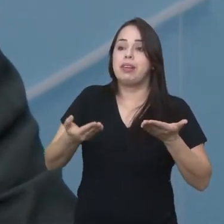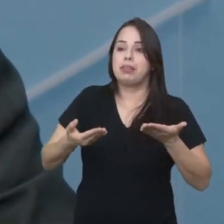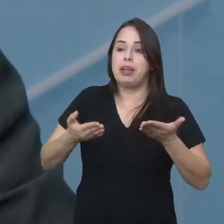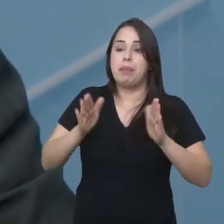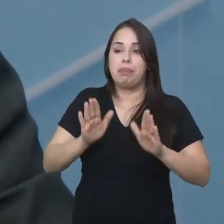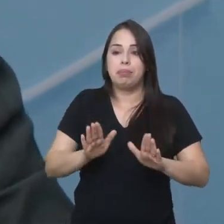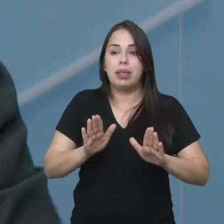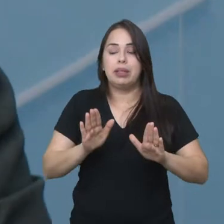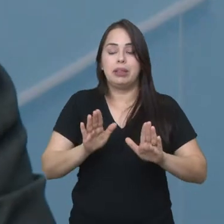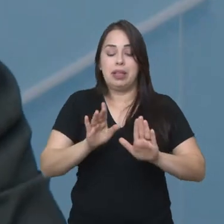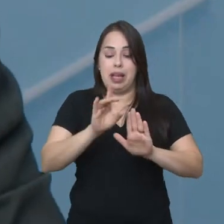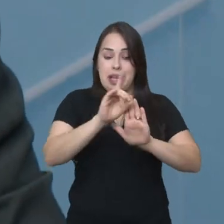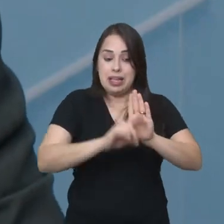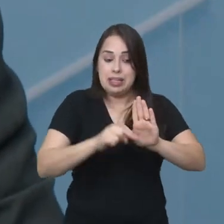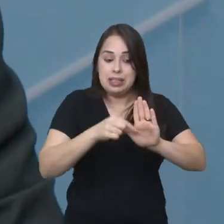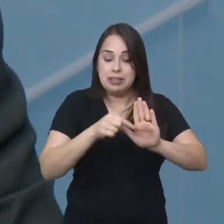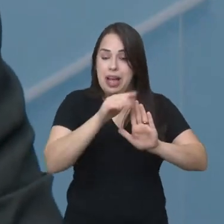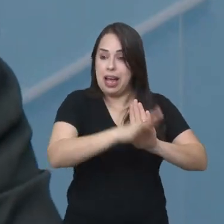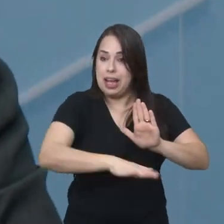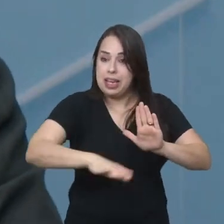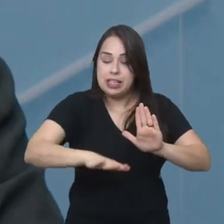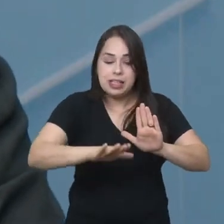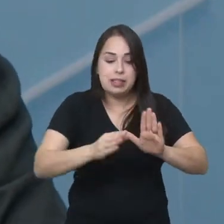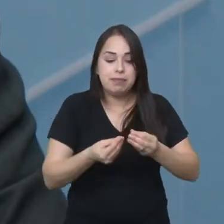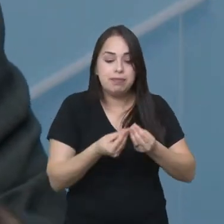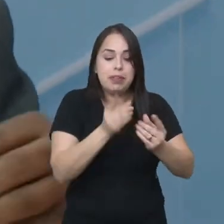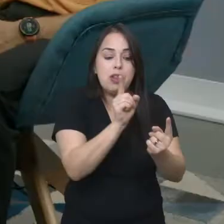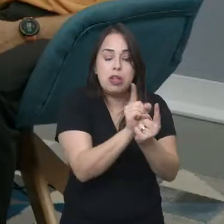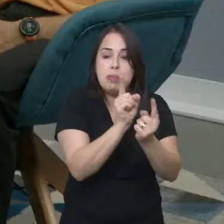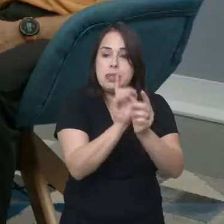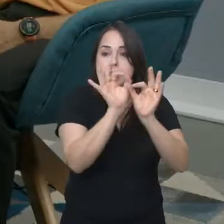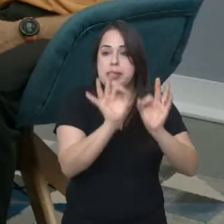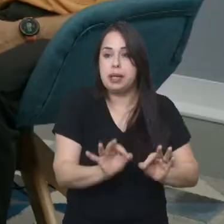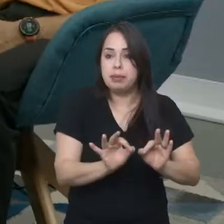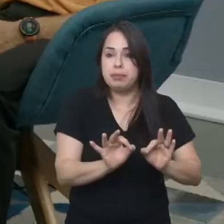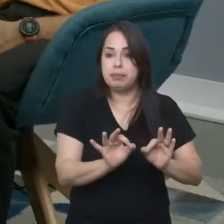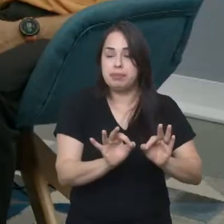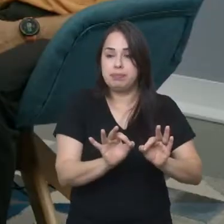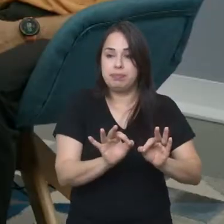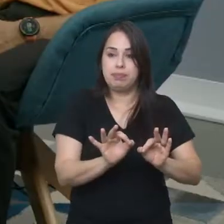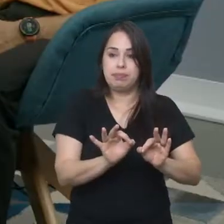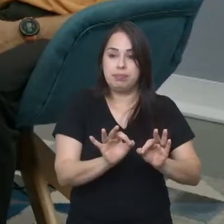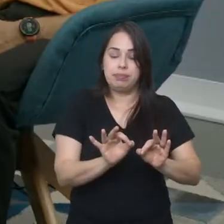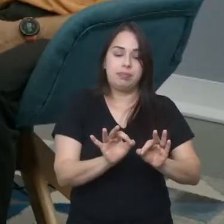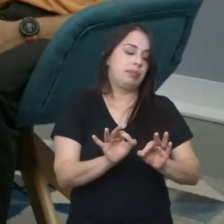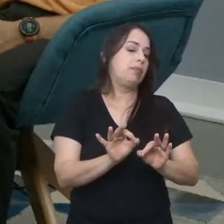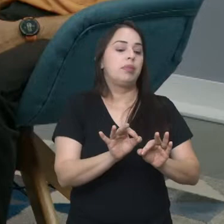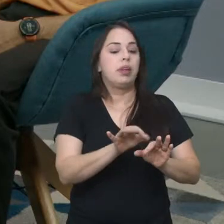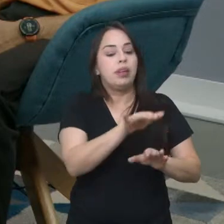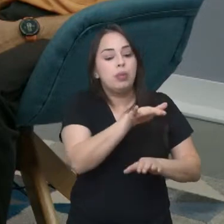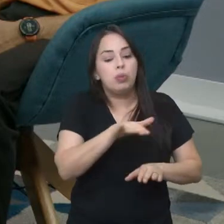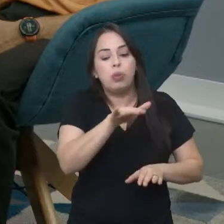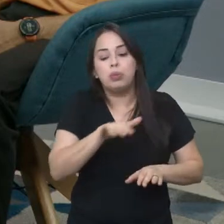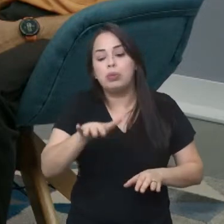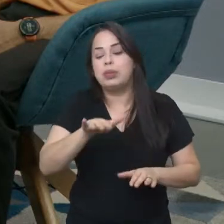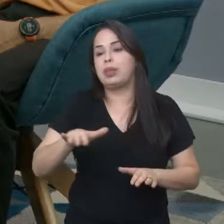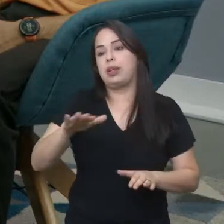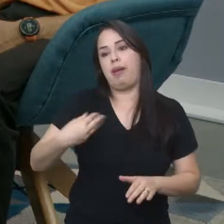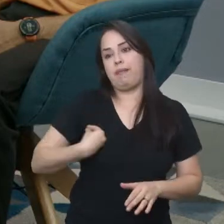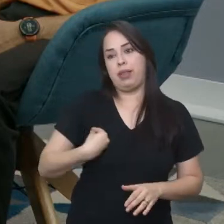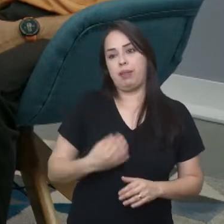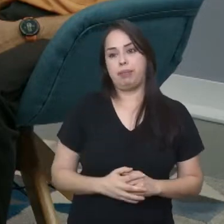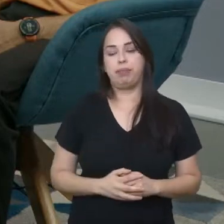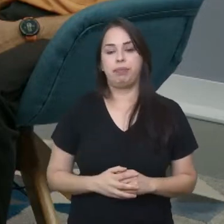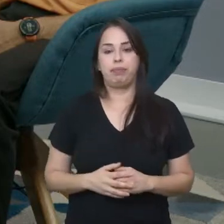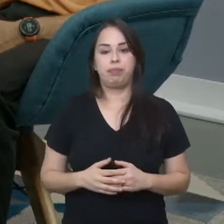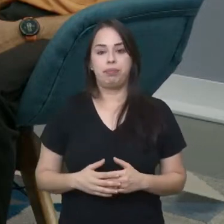ser atendida de maneira integral em todas as suas dimensões de vida, né? A gente